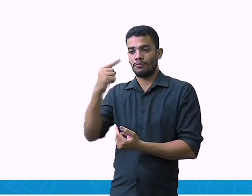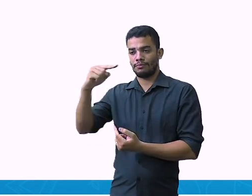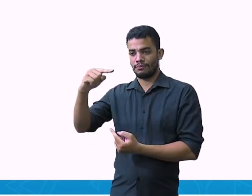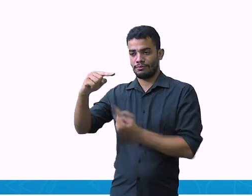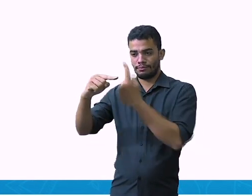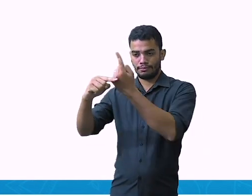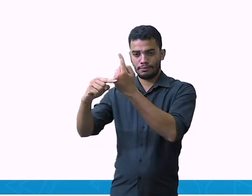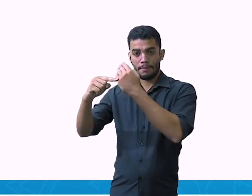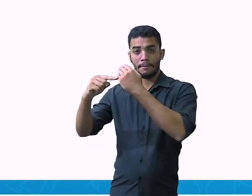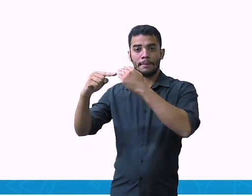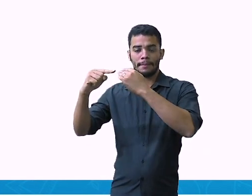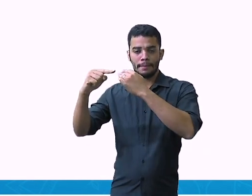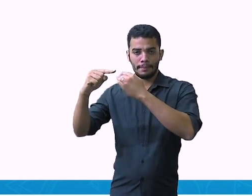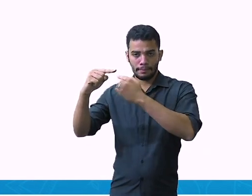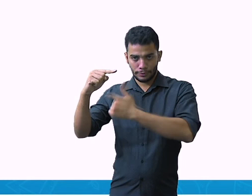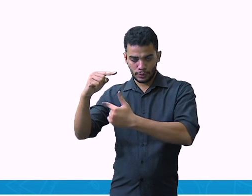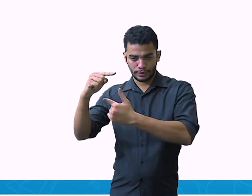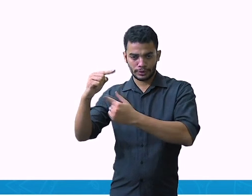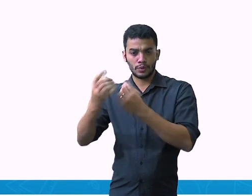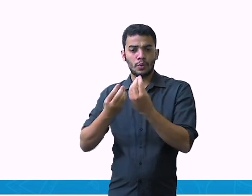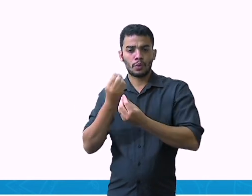mesma quantidade. Eu colori